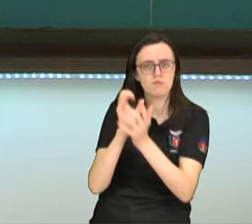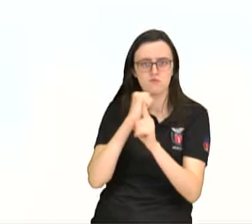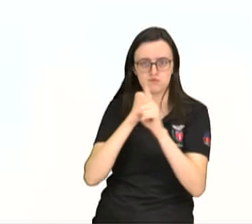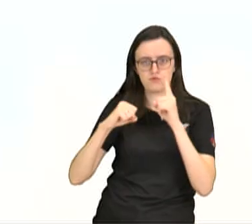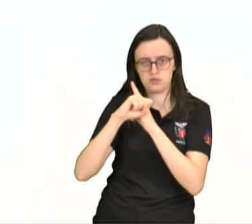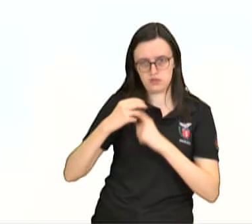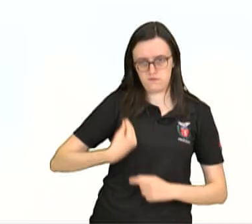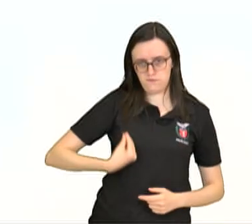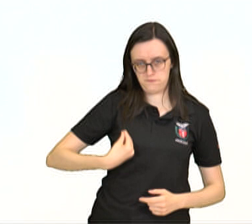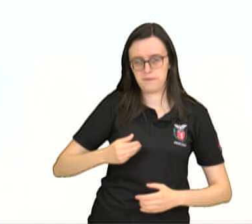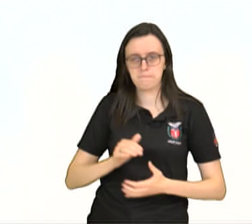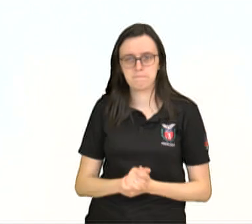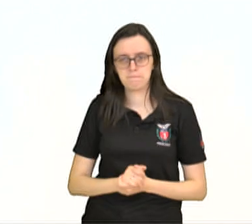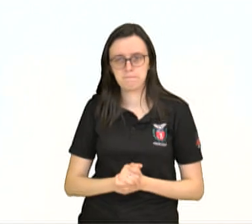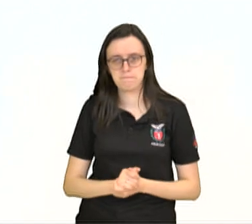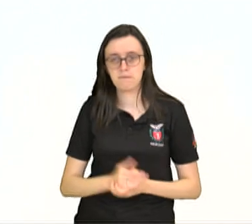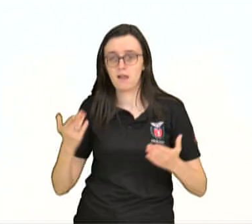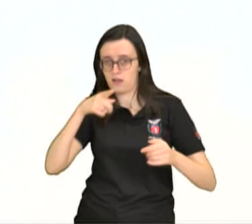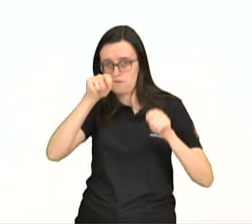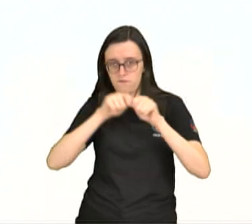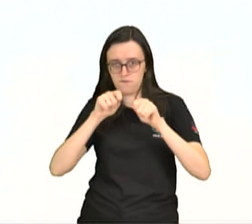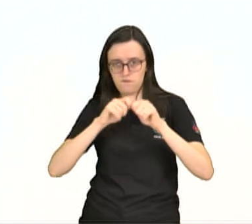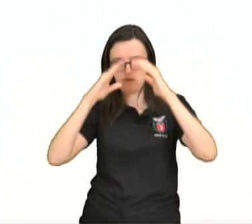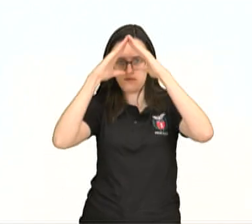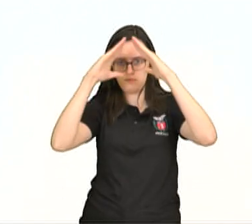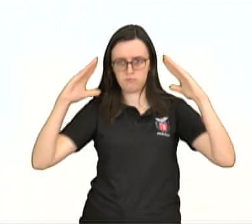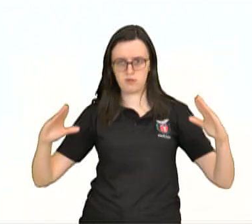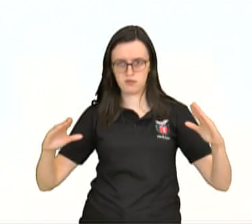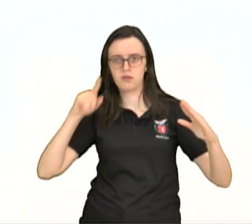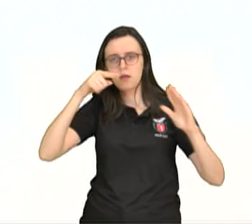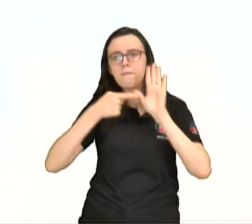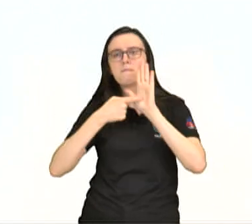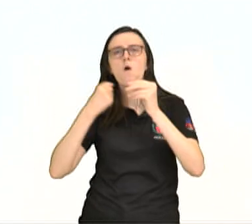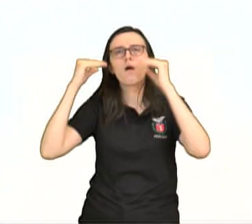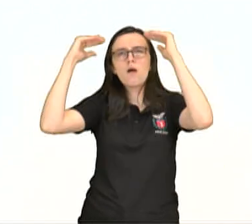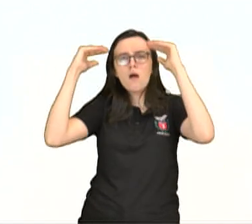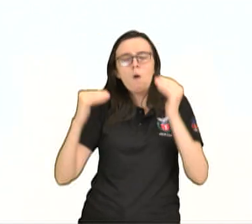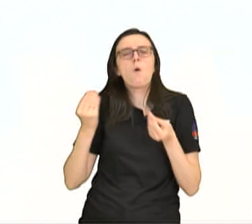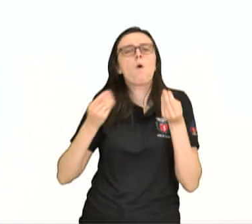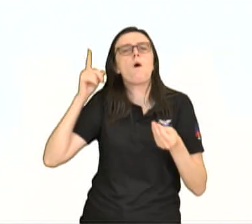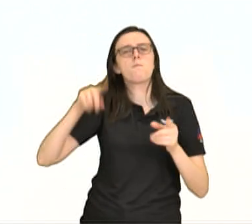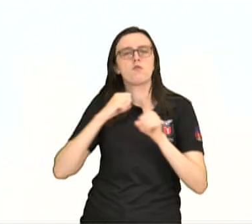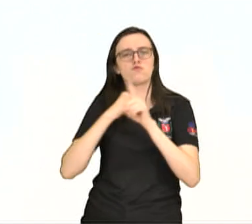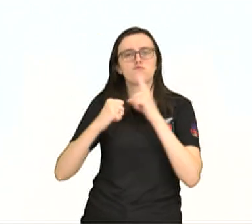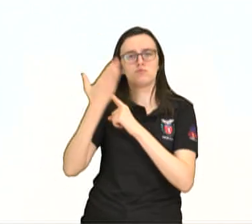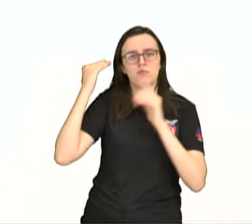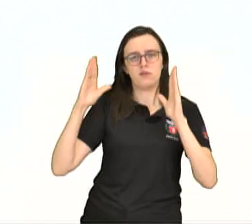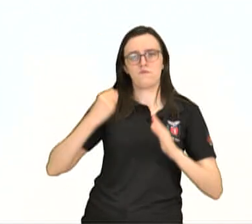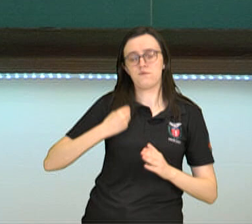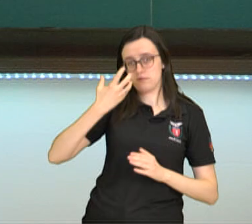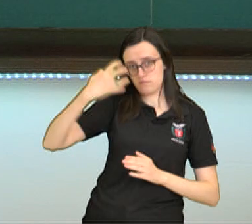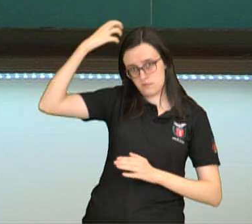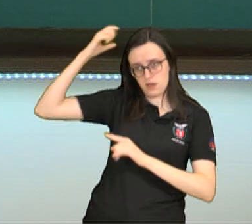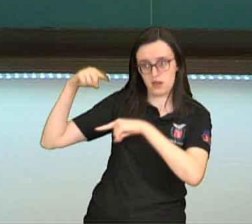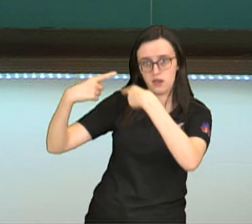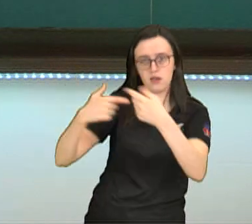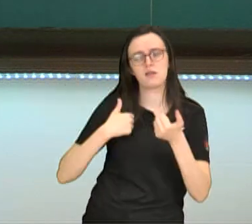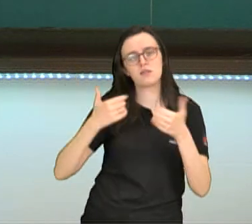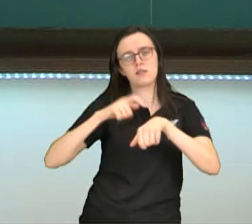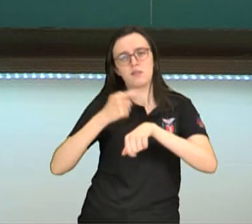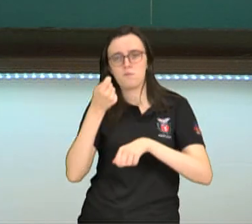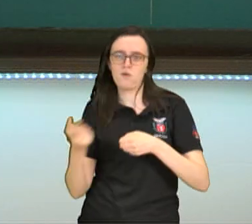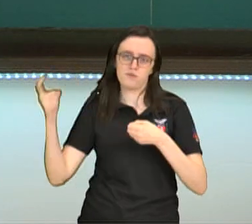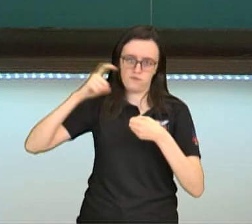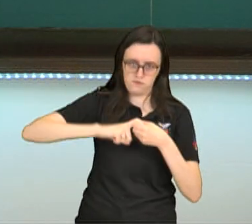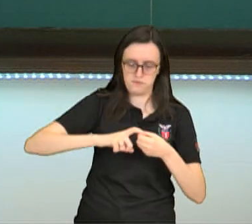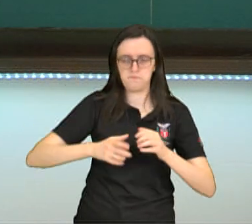social. Então, faça uma pirâmide para representar a sociedade romana durante a monarquia. Eu vou dar mais um tempinho para vocês e a gente